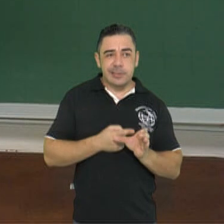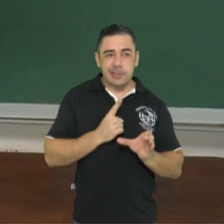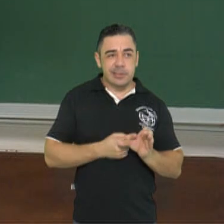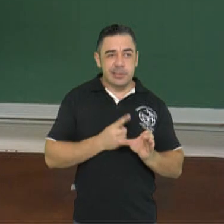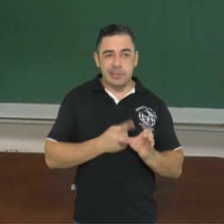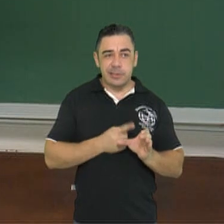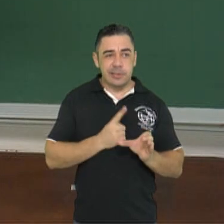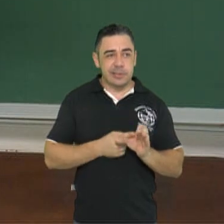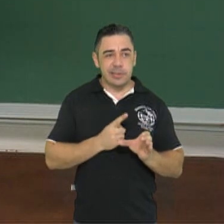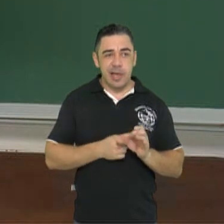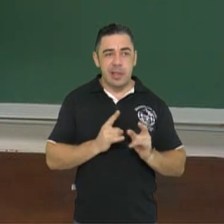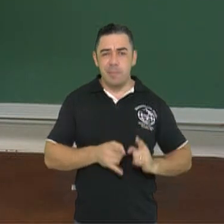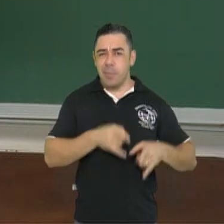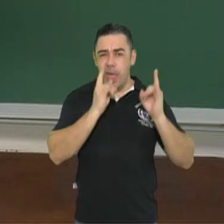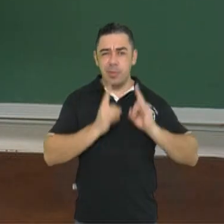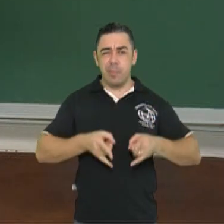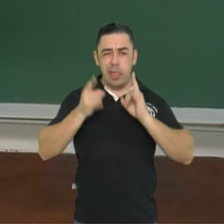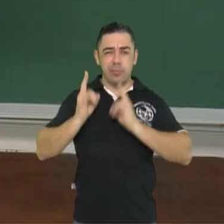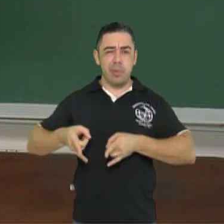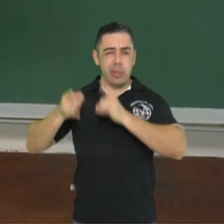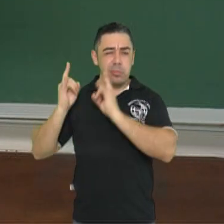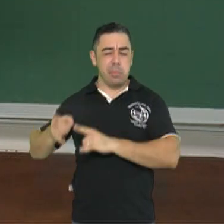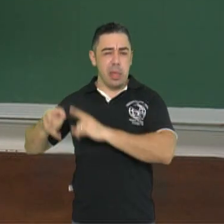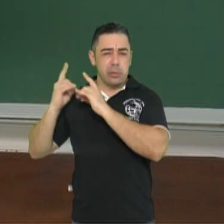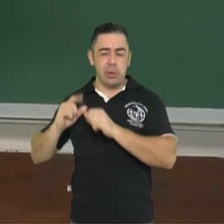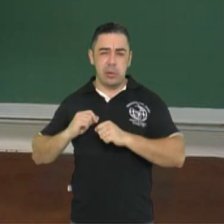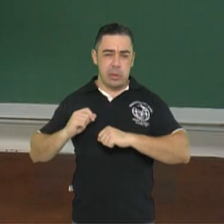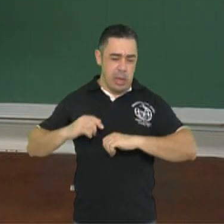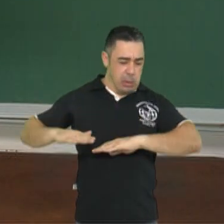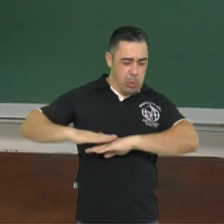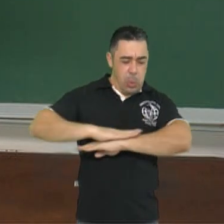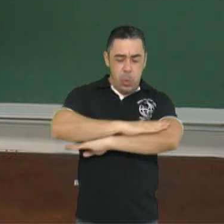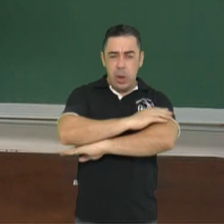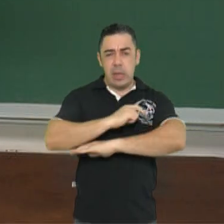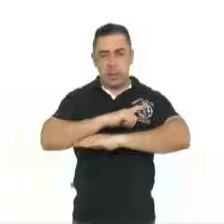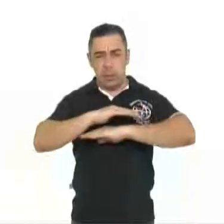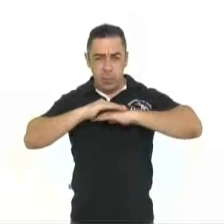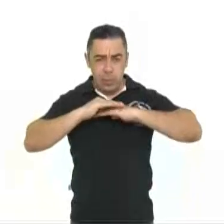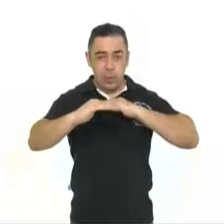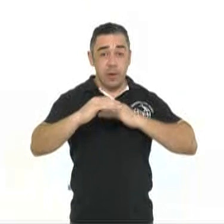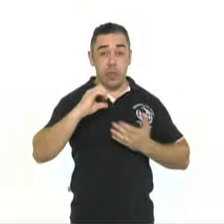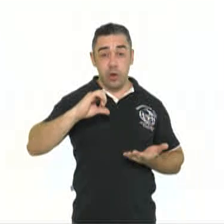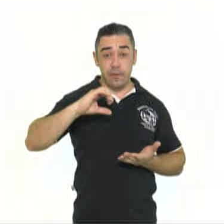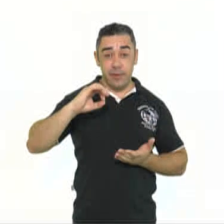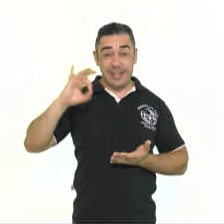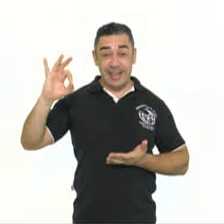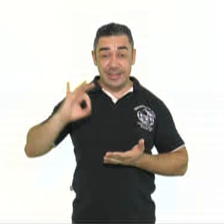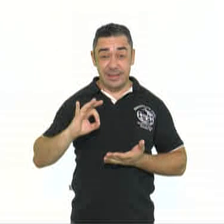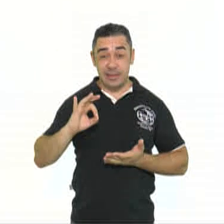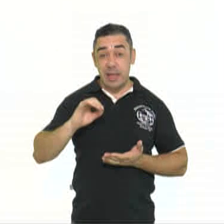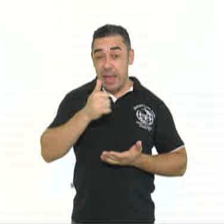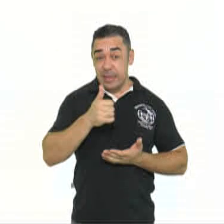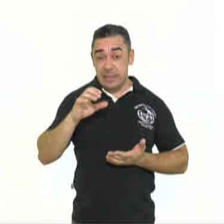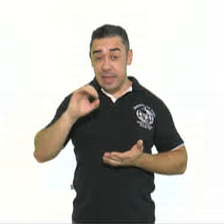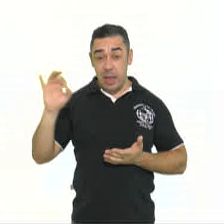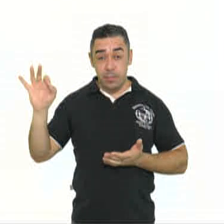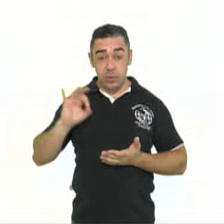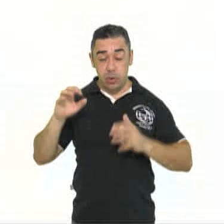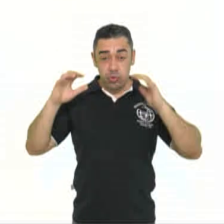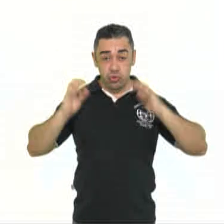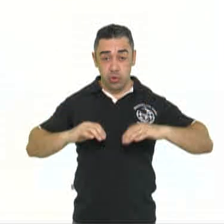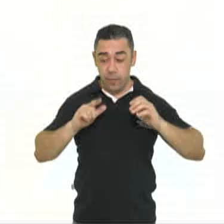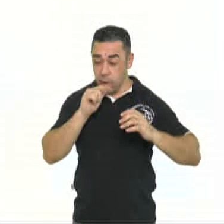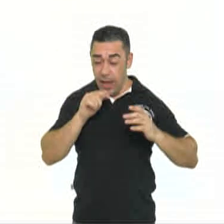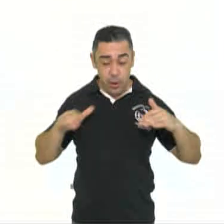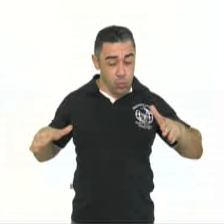já tem vários prédios, onde tem muita calçada, muito asfalto, olha, cerca de 90% a 100% do que chove